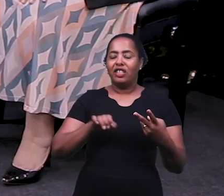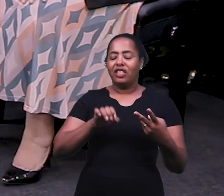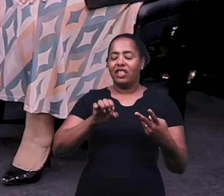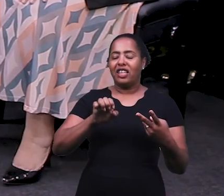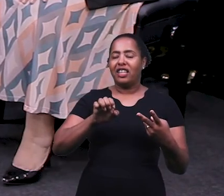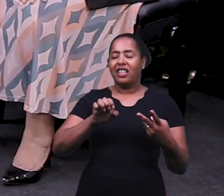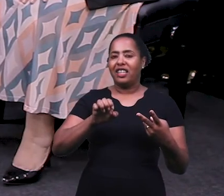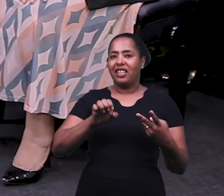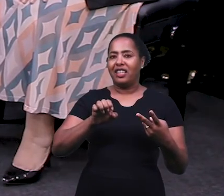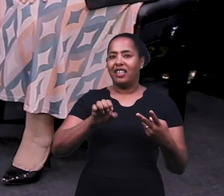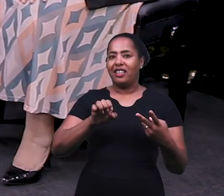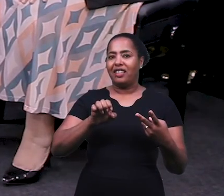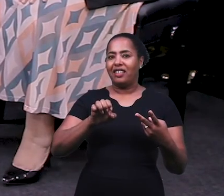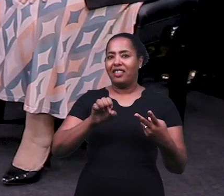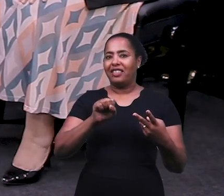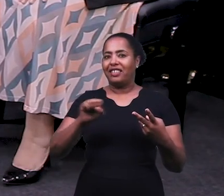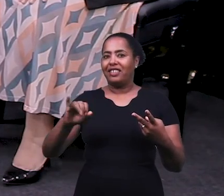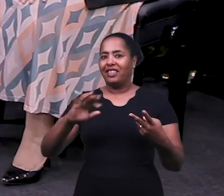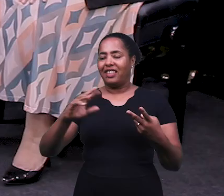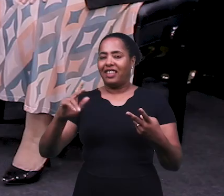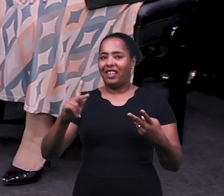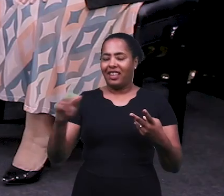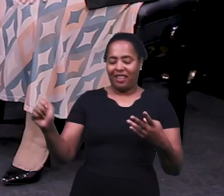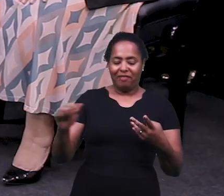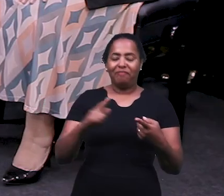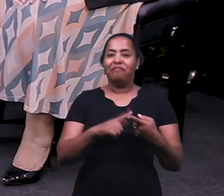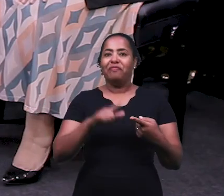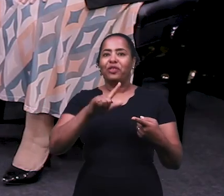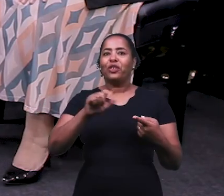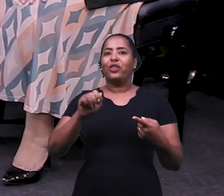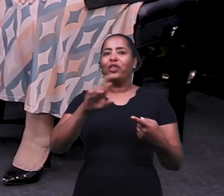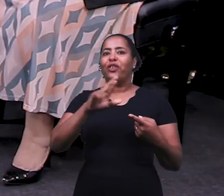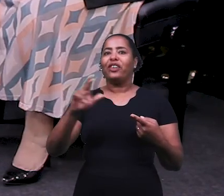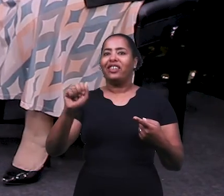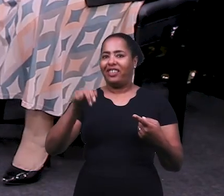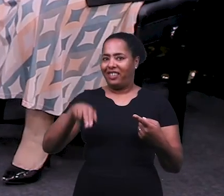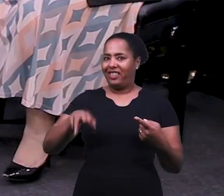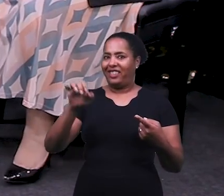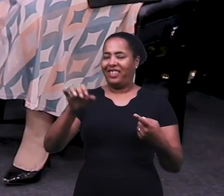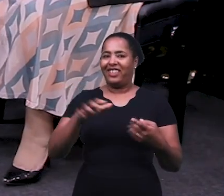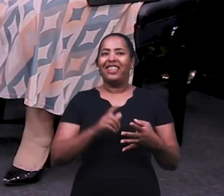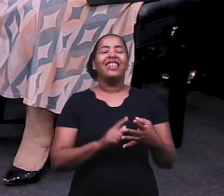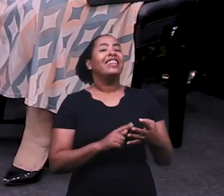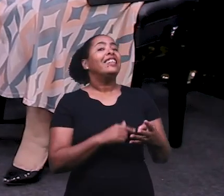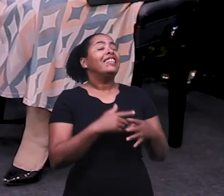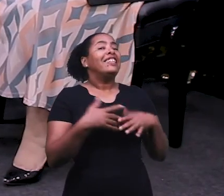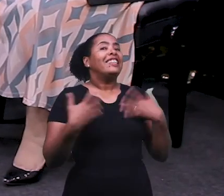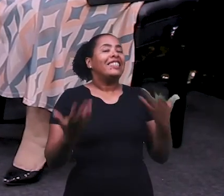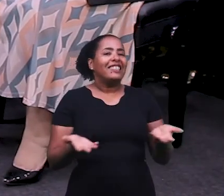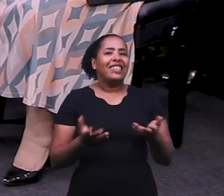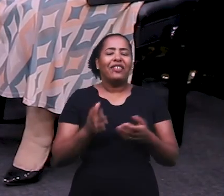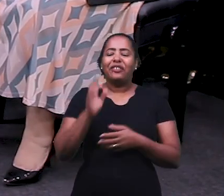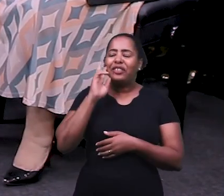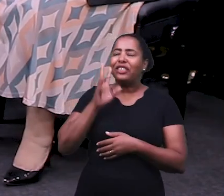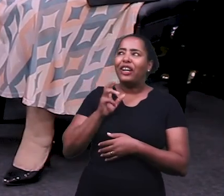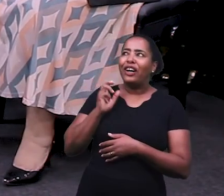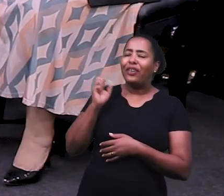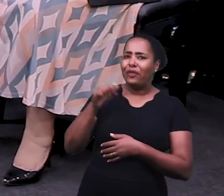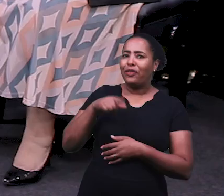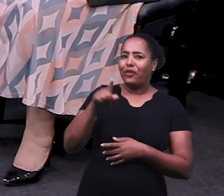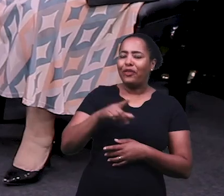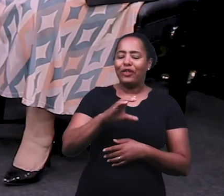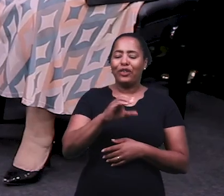mezzo soprano, e Jéssica Catrine, que é o quê? Contralto? Tá. A nossa produção não colocou aqui,